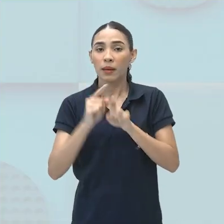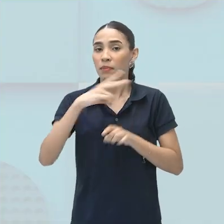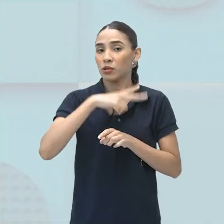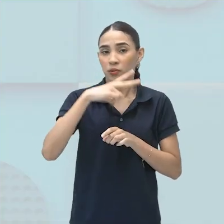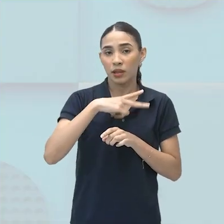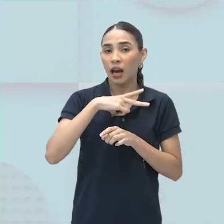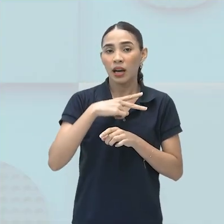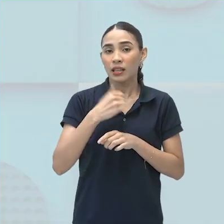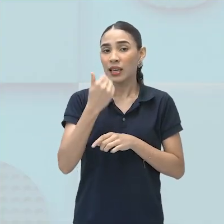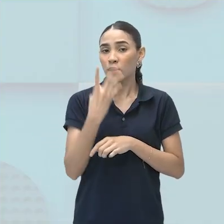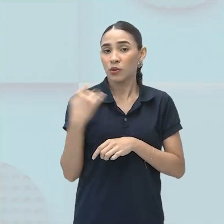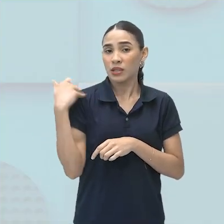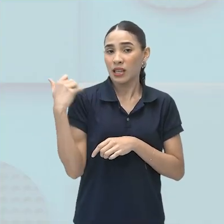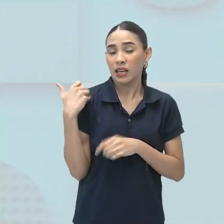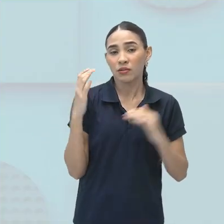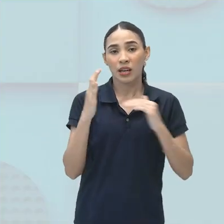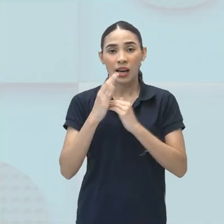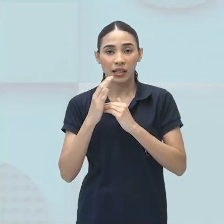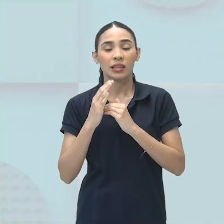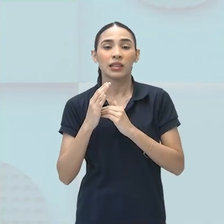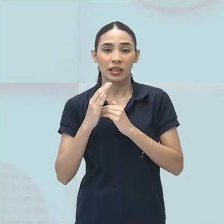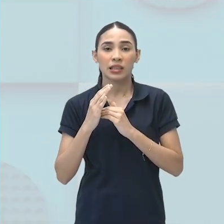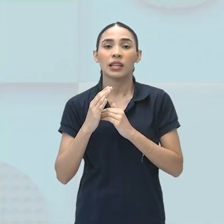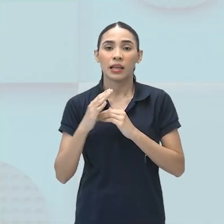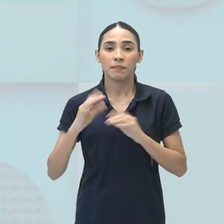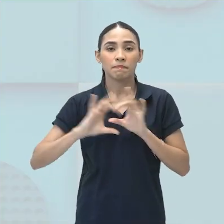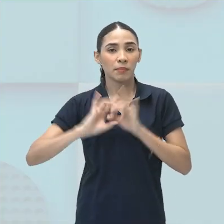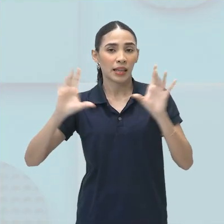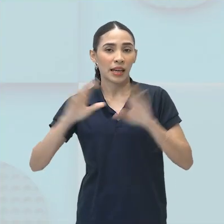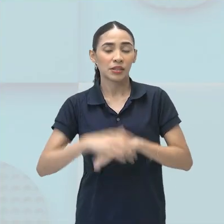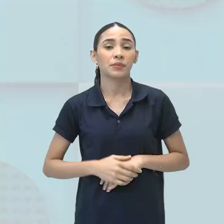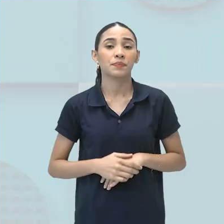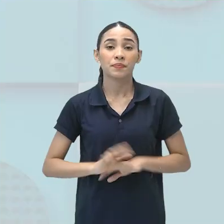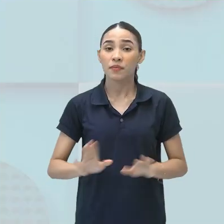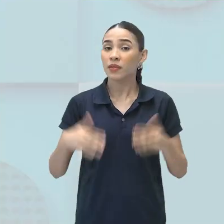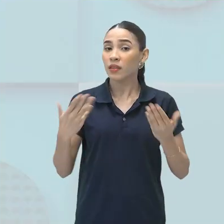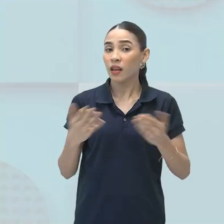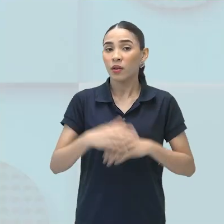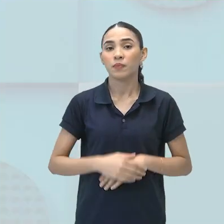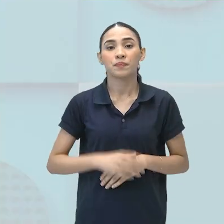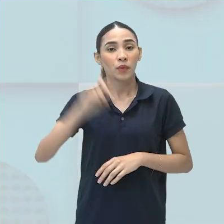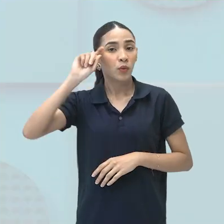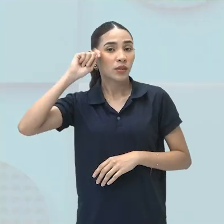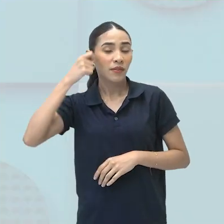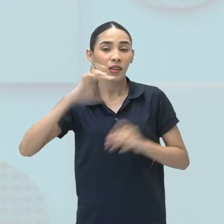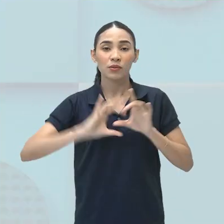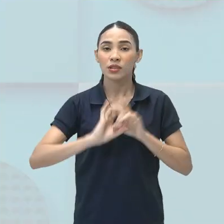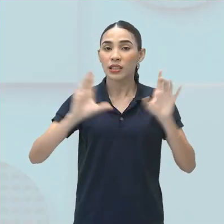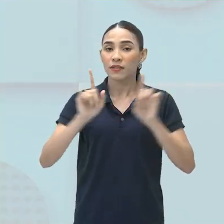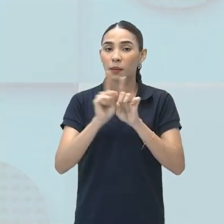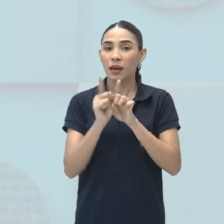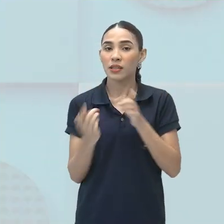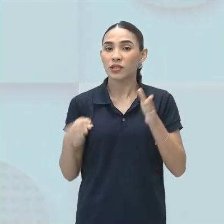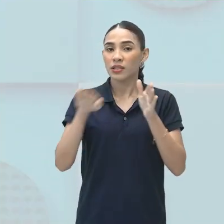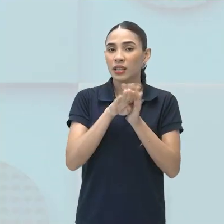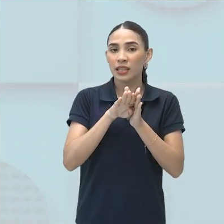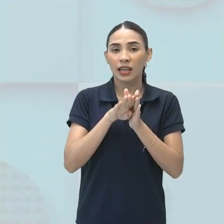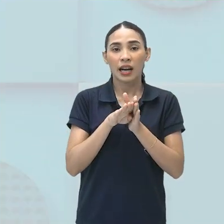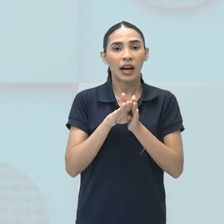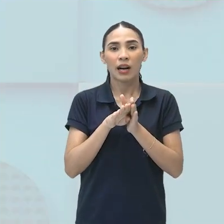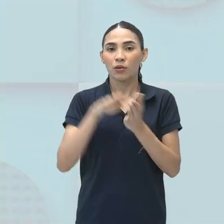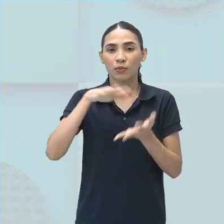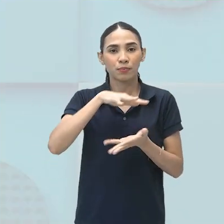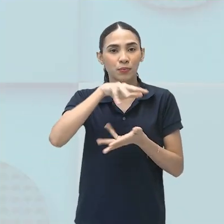particulares por 14 anos até a sua emancipação. Com isso, os africanos livres chegaram aos 4 cantos